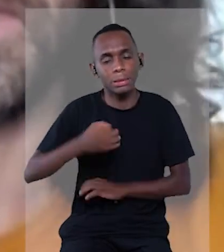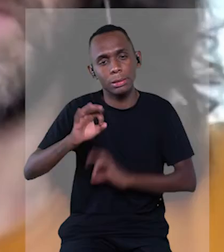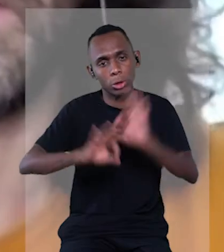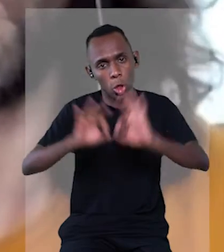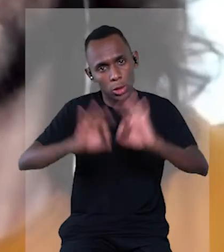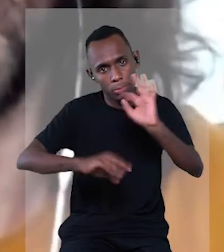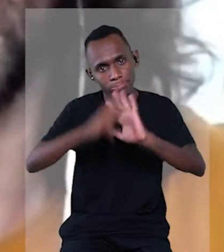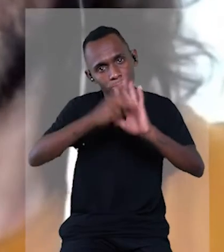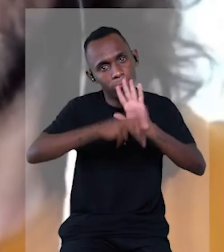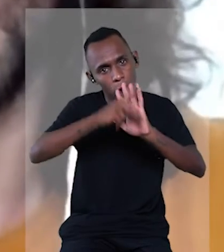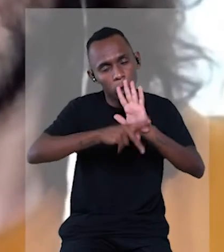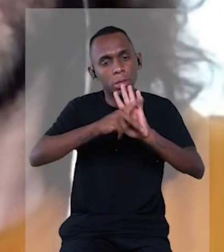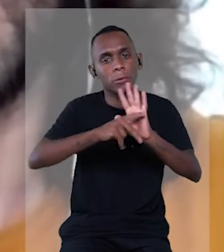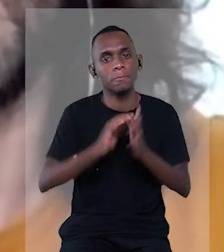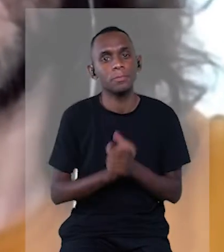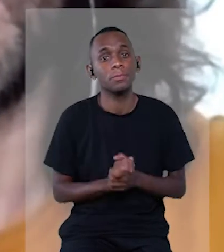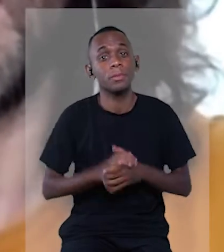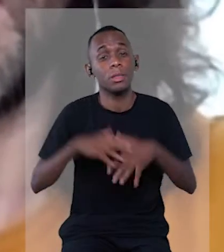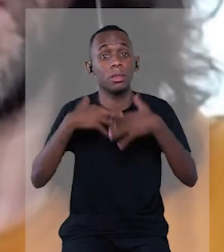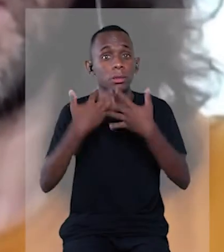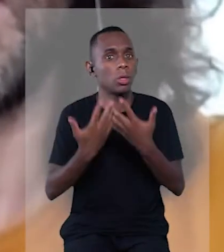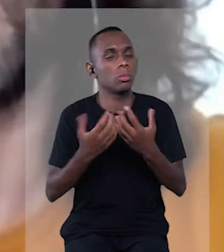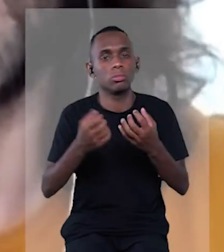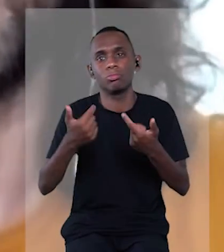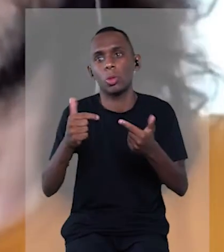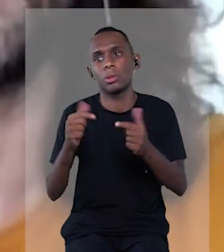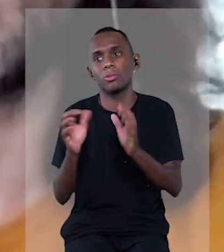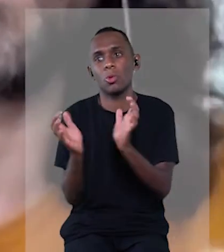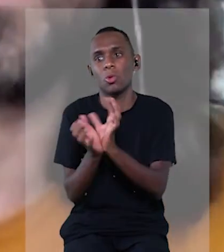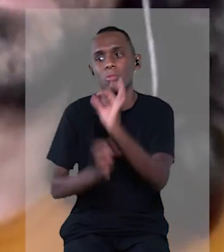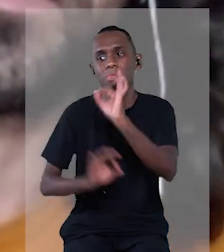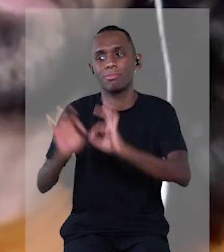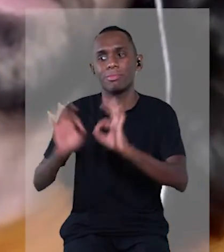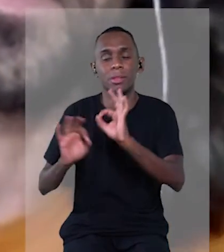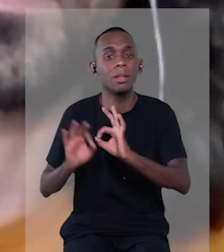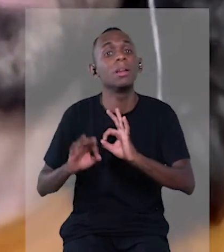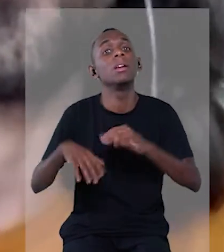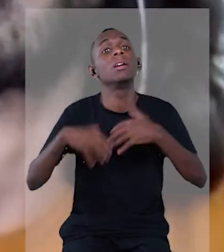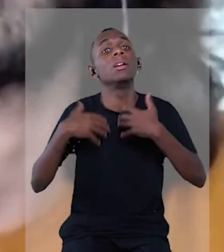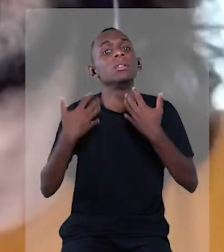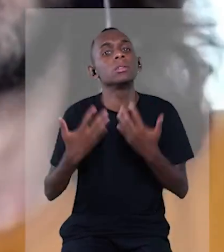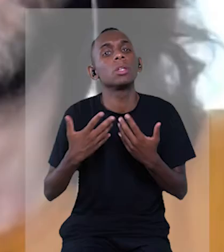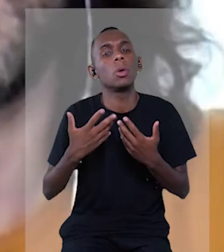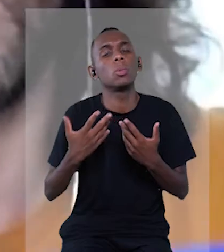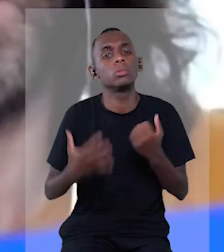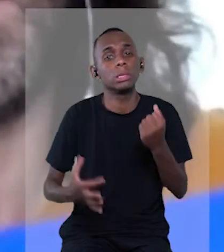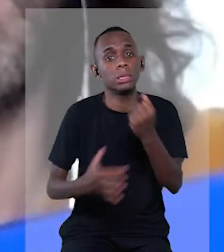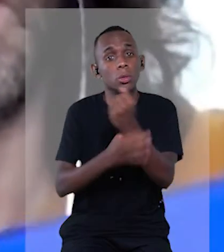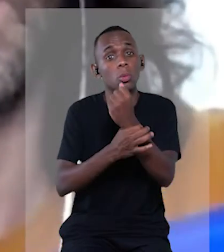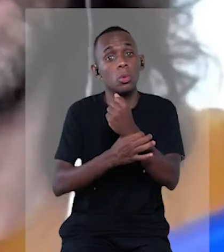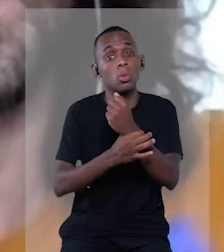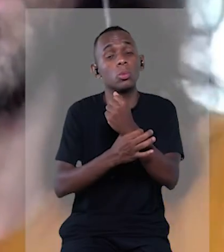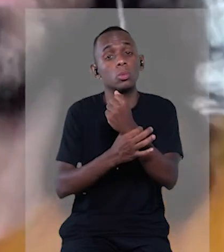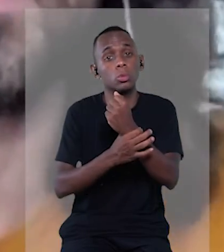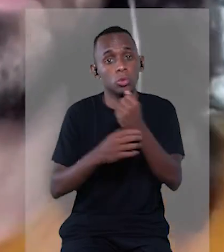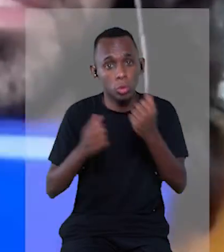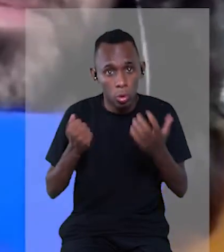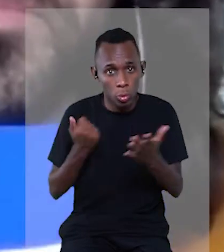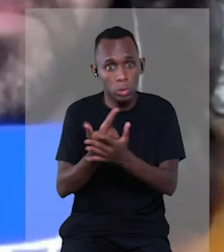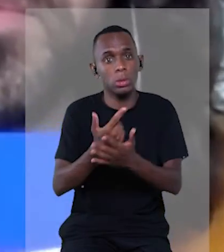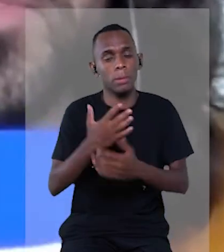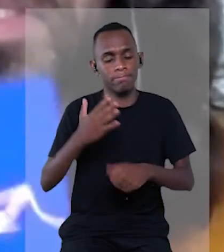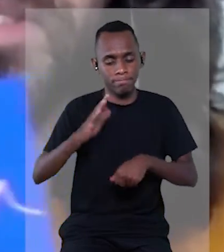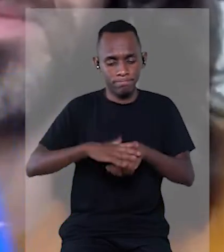participou desse projeto, e então ele não tem uma editora específica, então a forma mais segura de encontrar seria